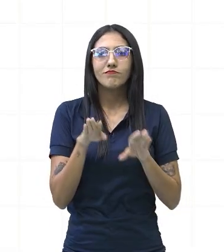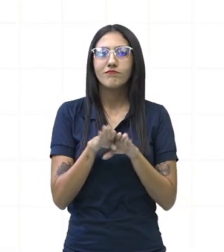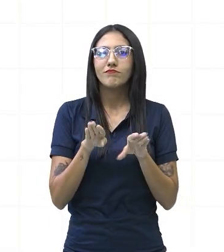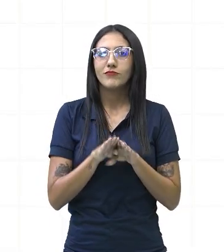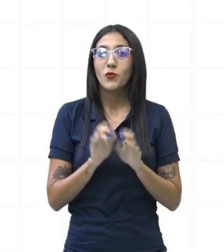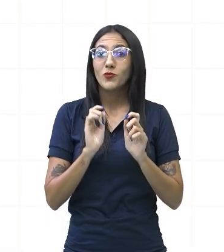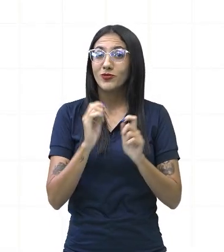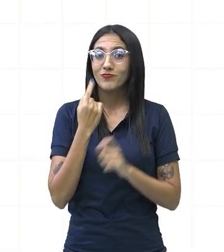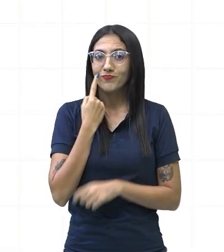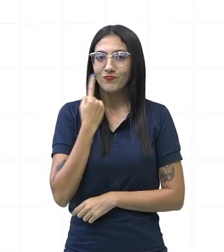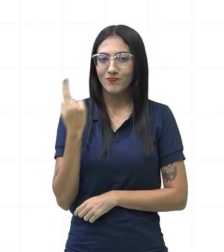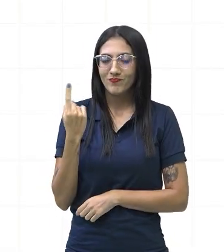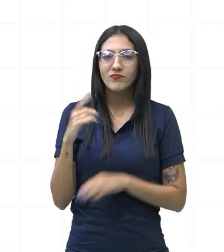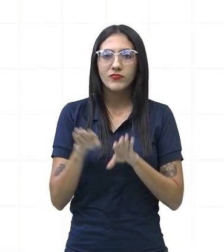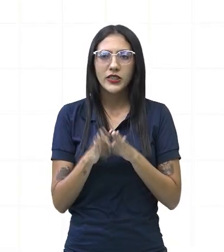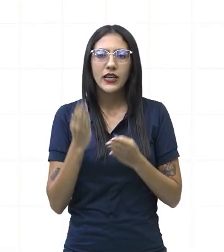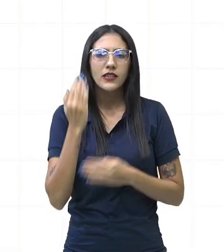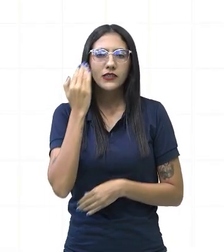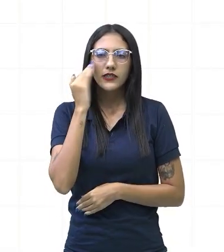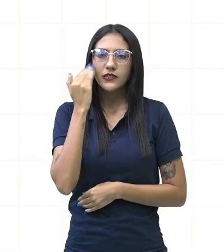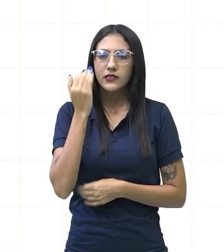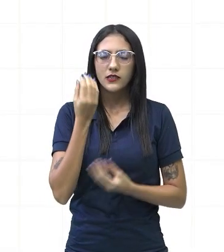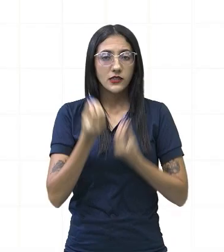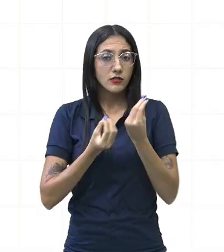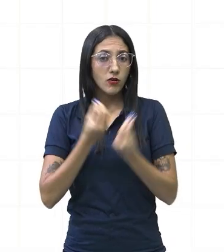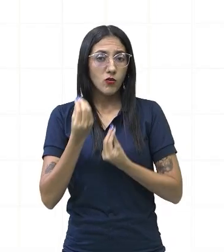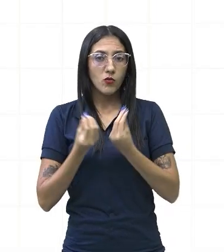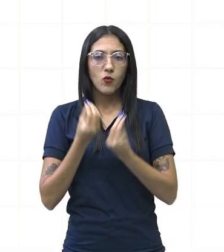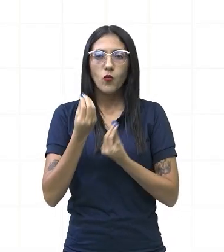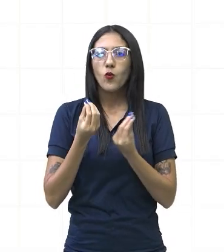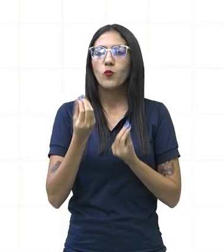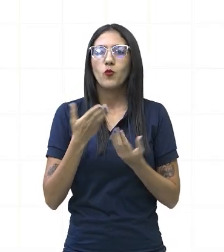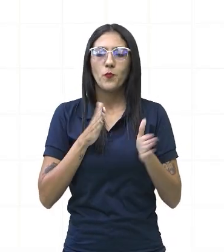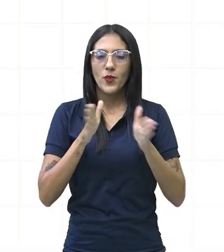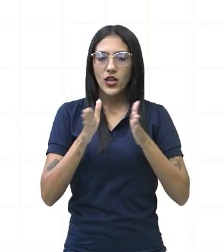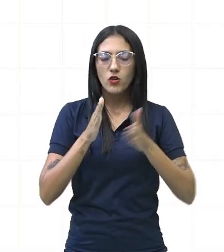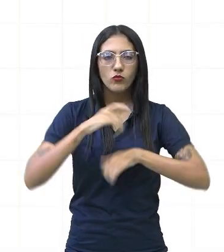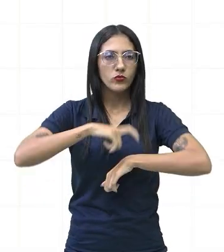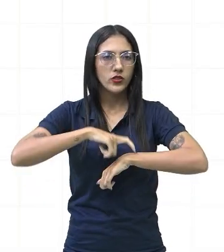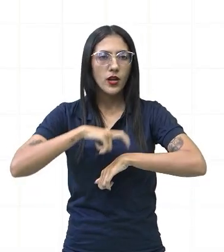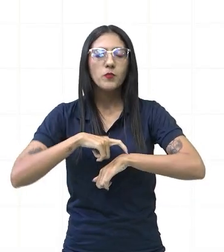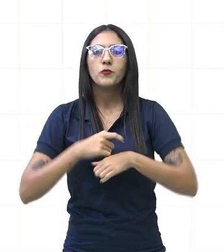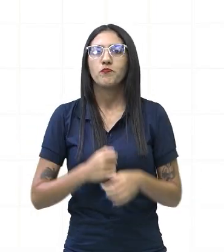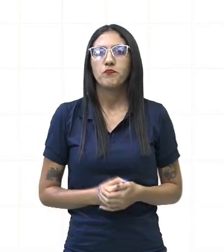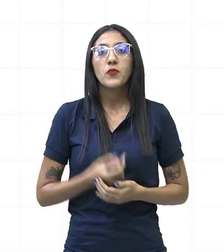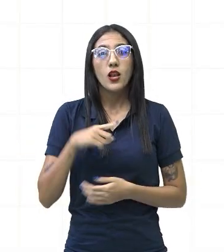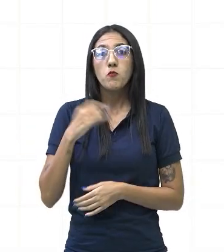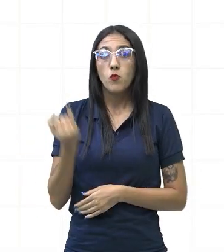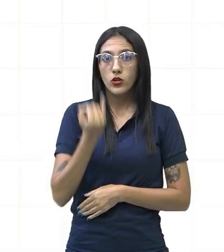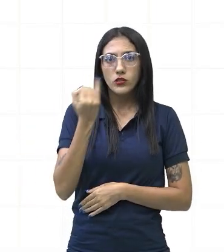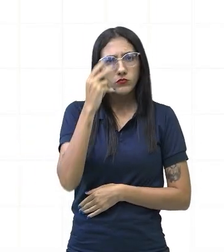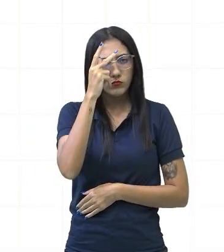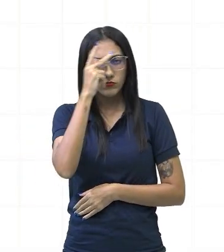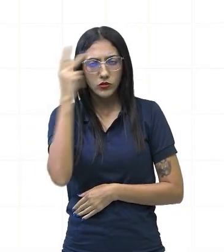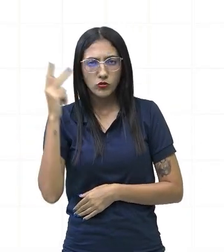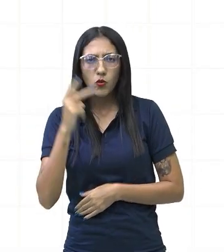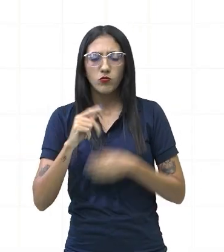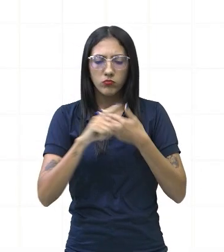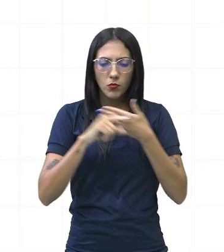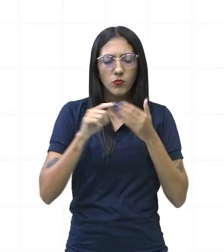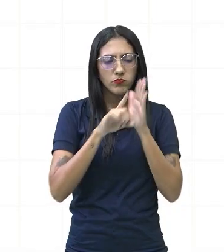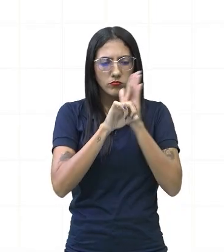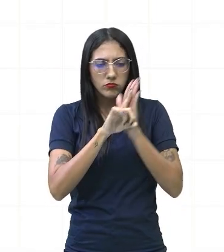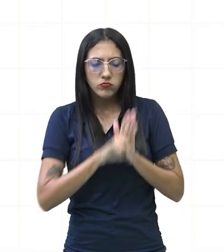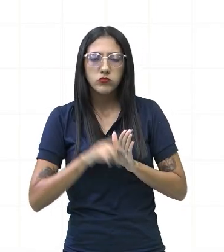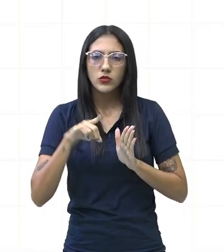a noção do tempo. O tempo, ele é importante para o historiador verificar os